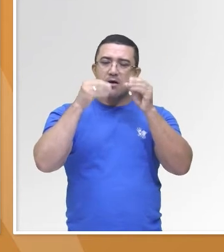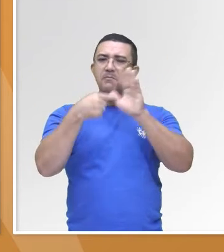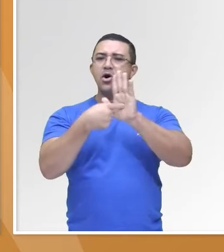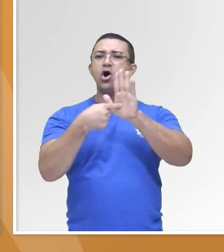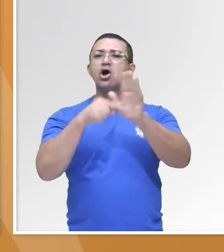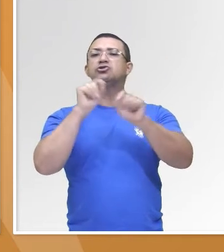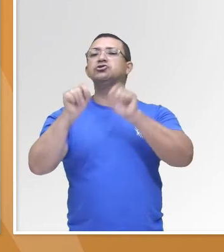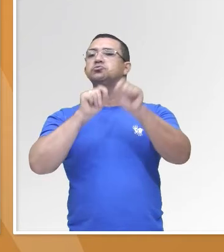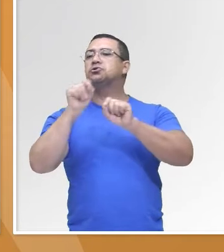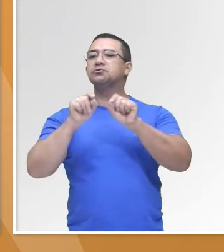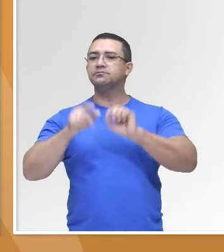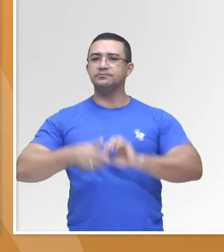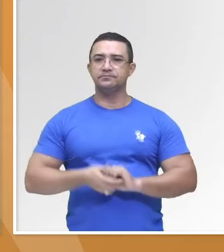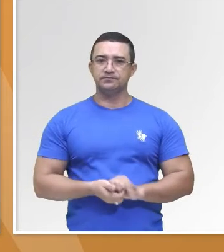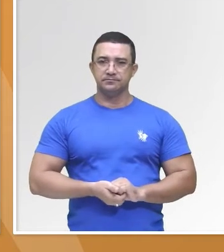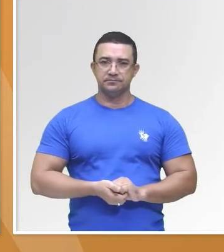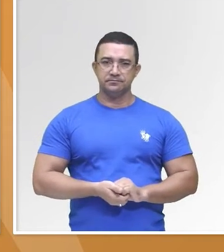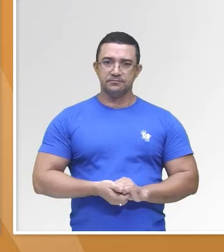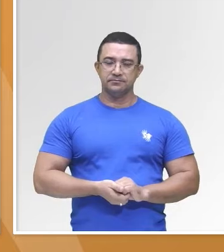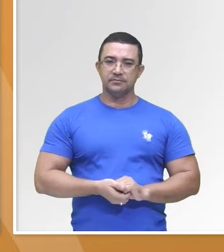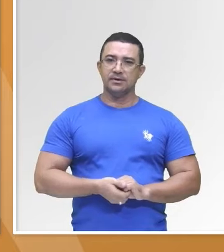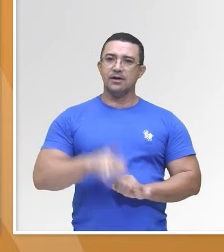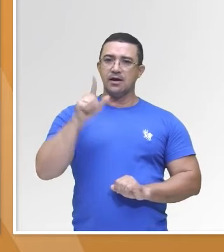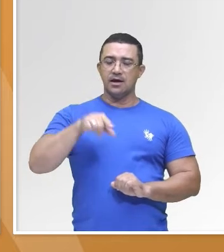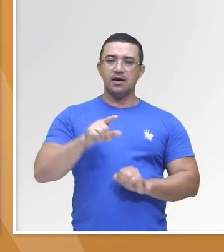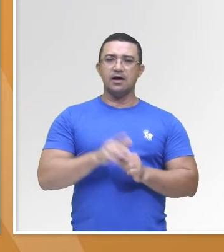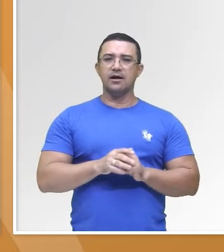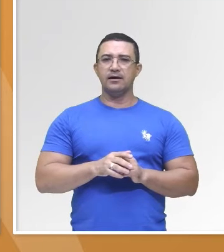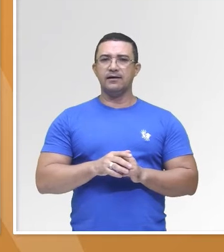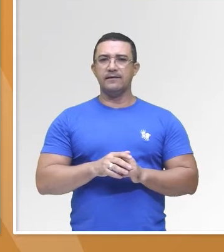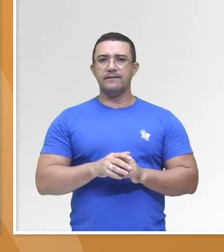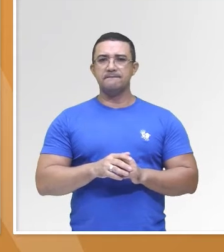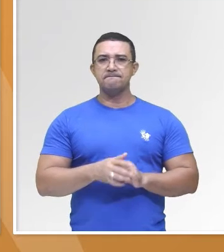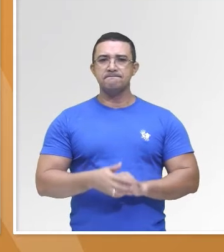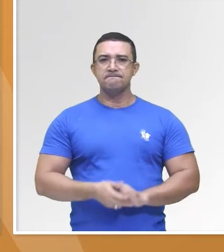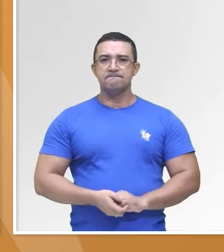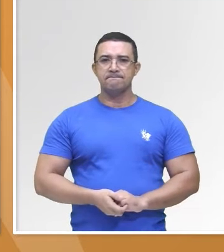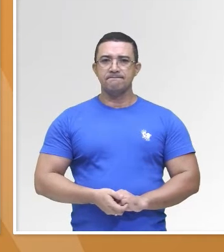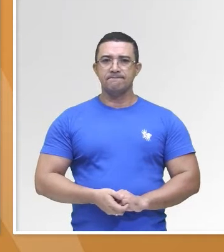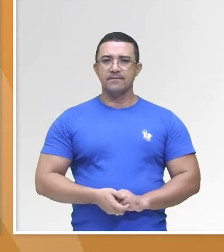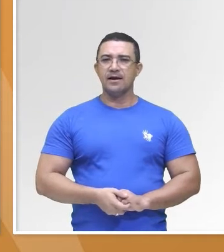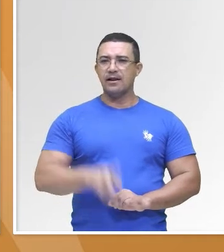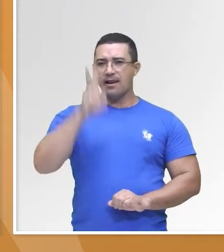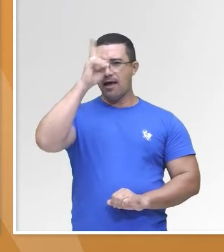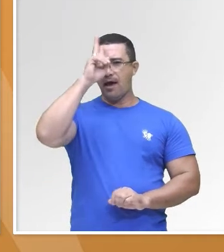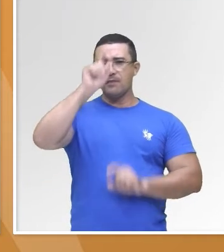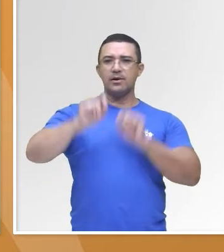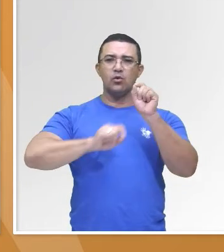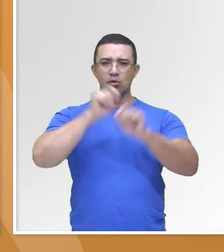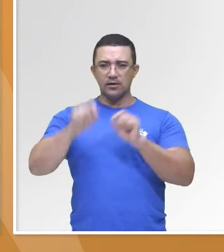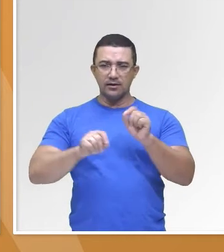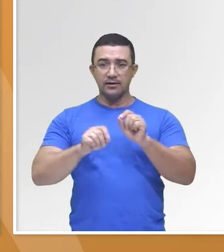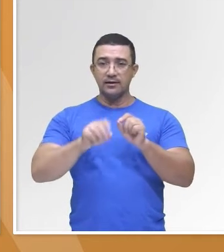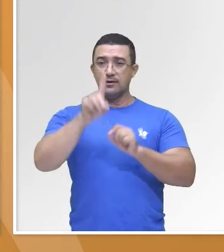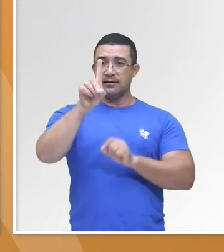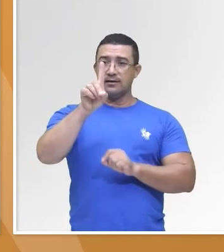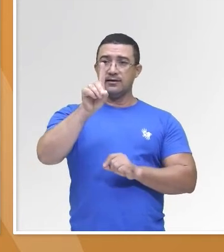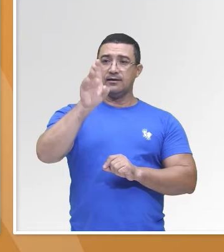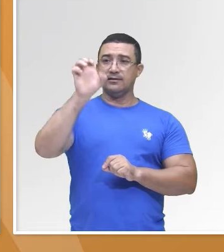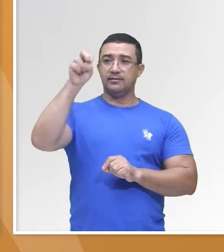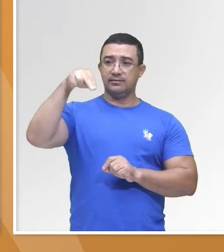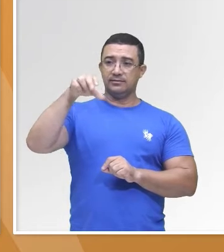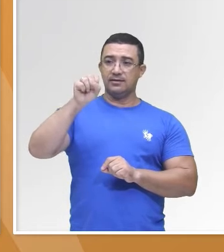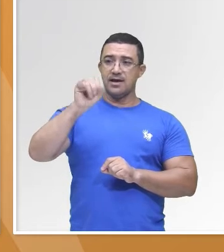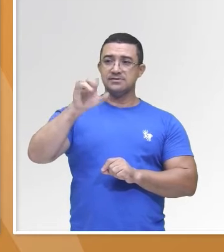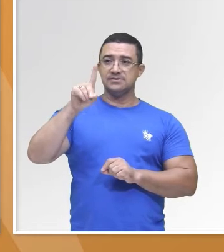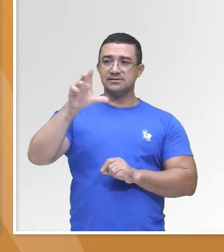representar o quê? A densidade demográfica. Lembra que eu falei para vocês que densidade demográfica tem a ver